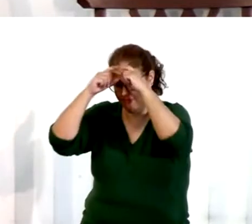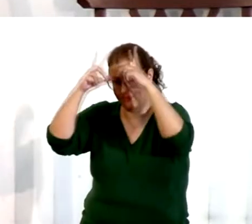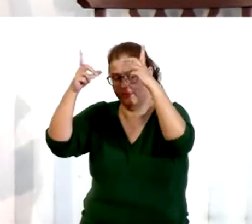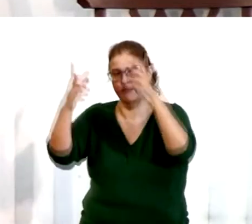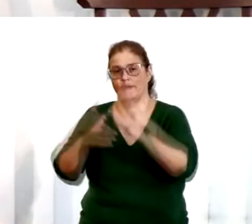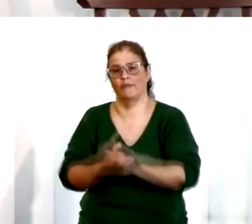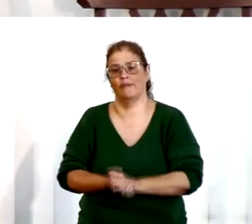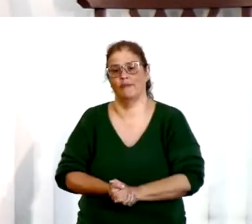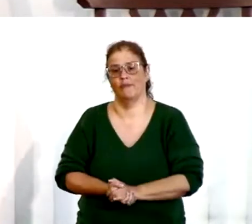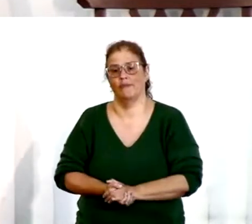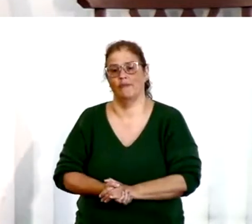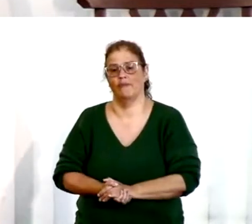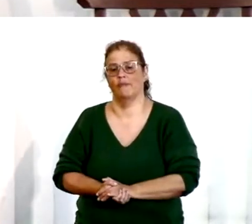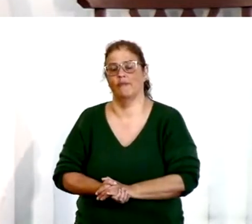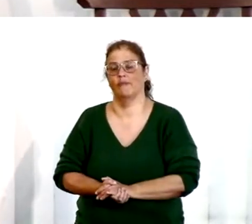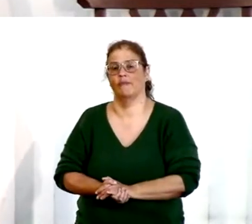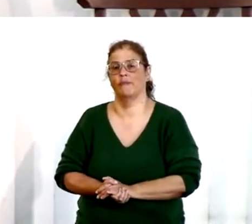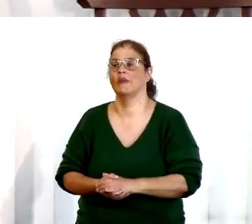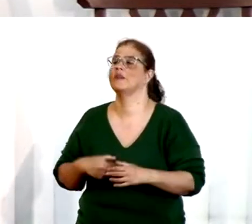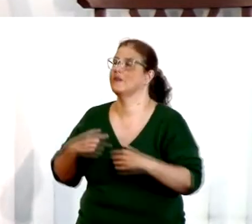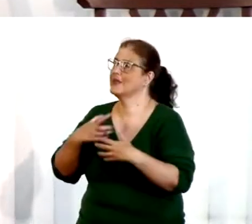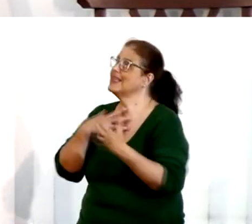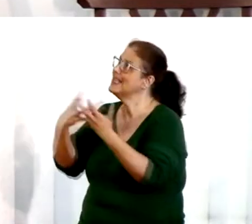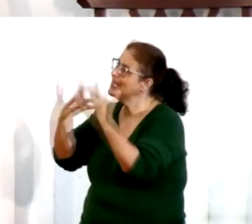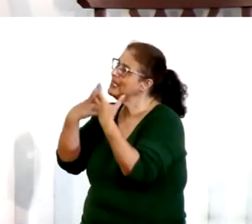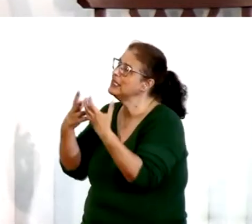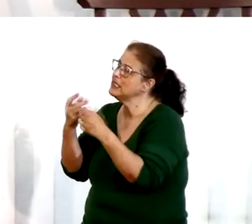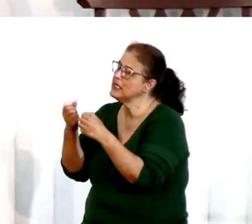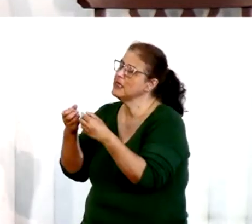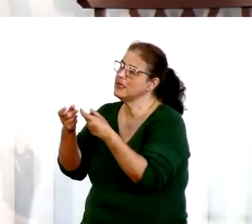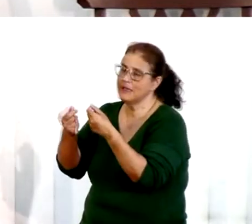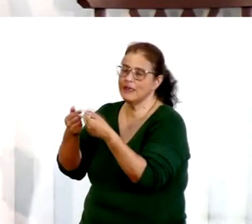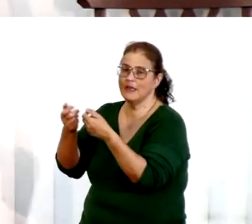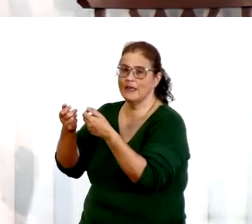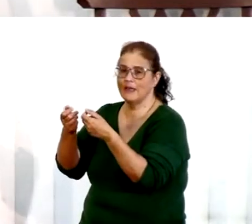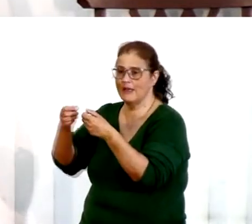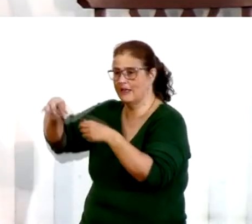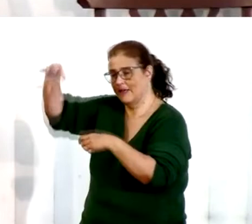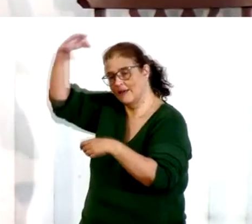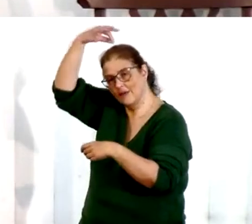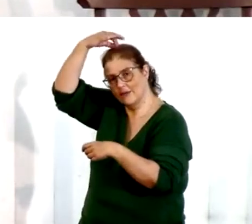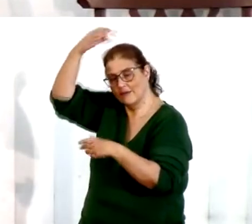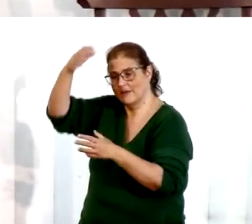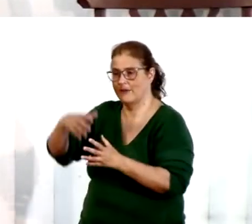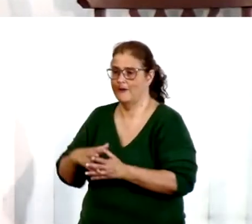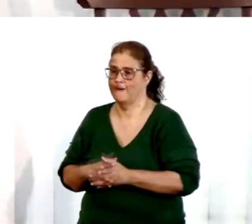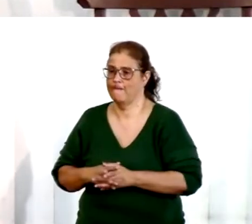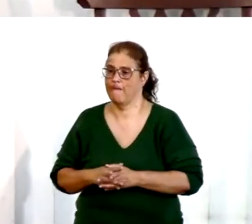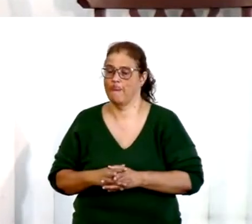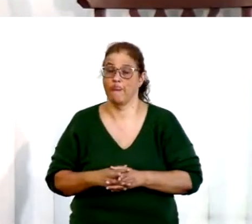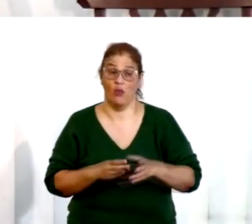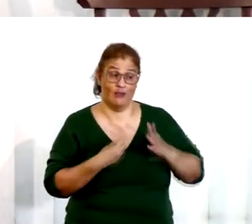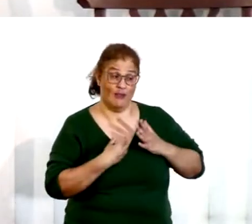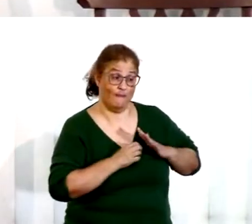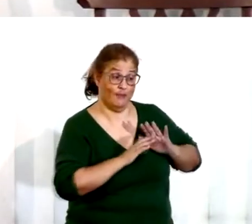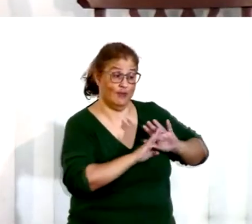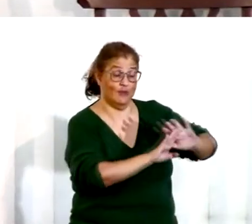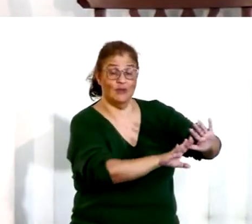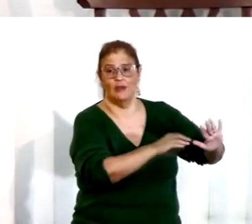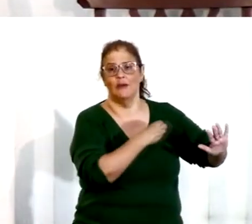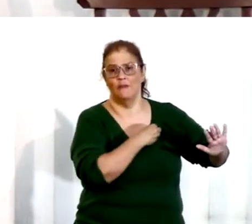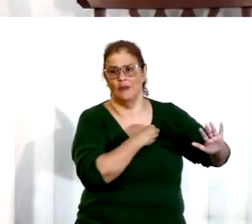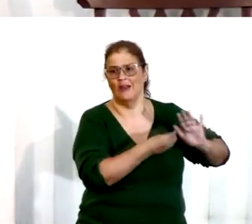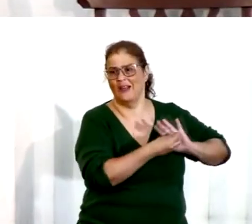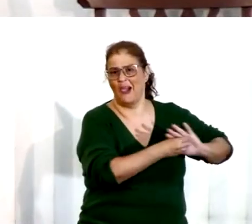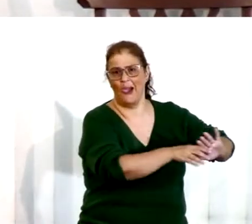nós necessitamos urgentemente se nós quisermos crescer espiritualmente. Nós abandonamos o pecado, mas não por